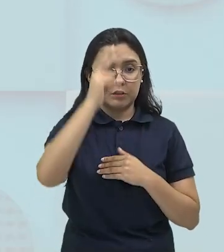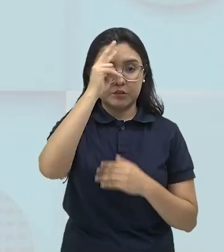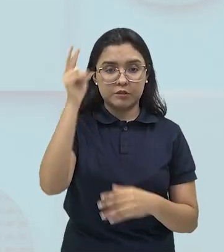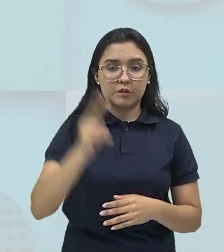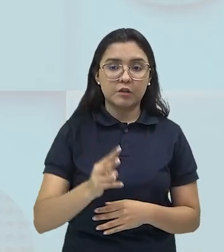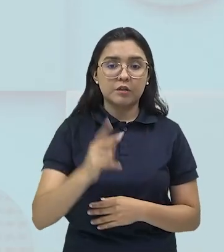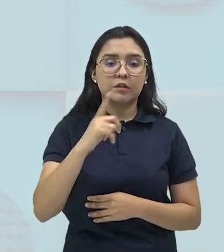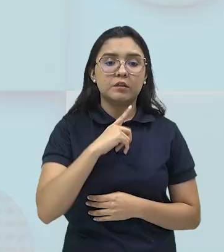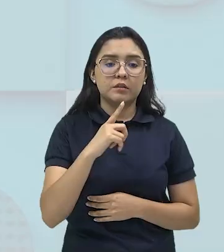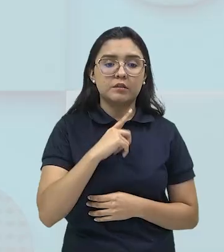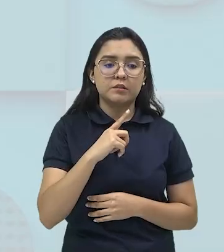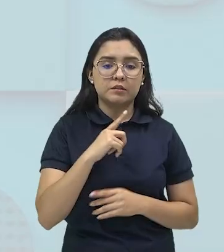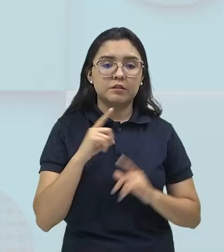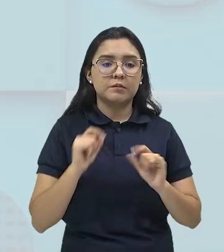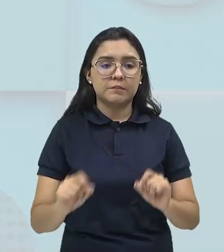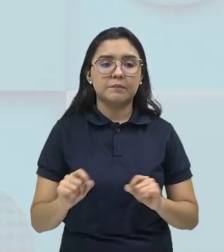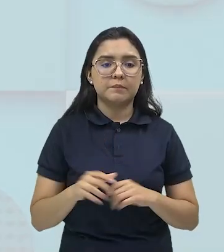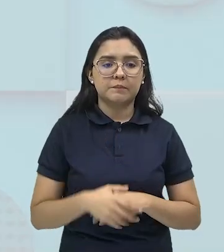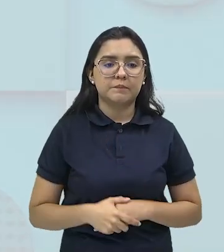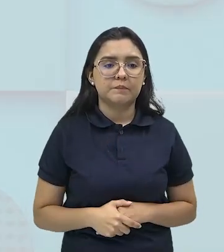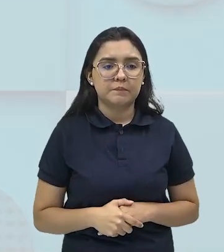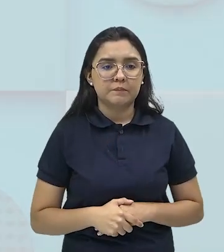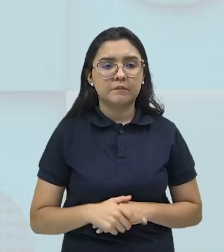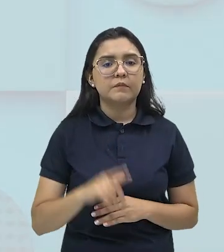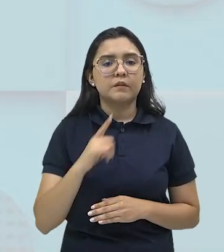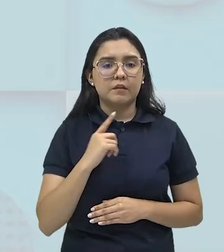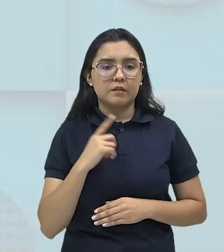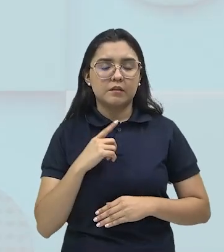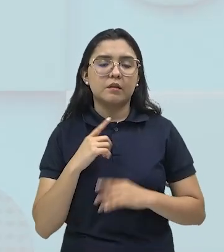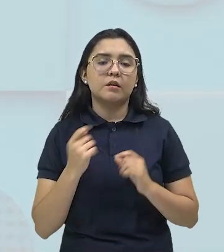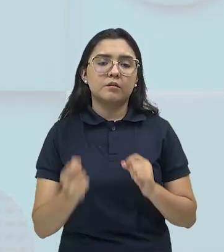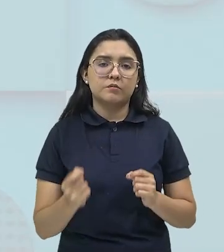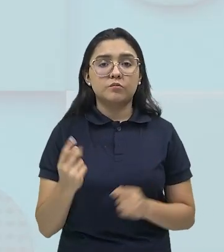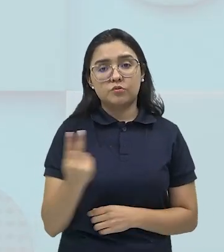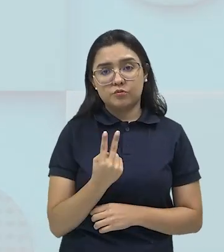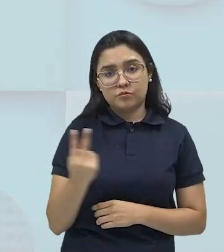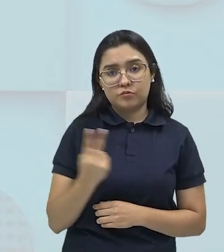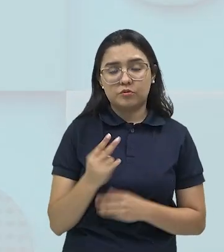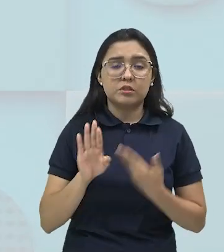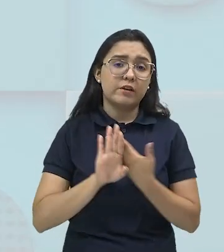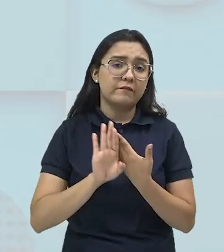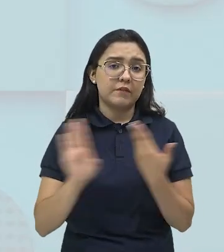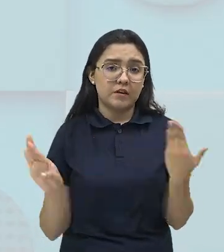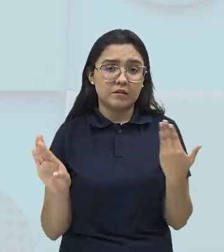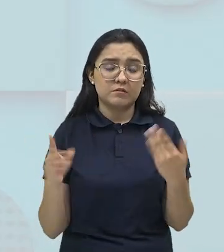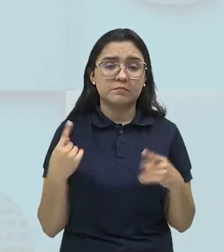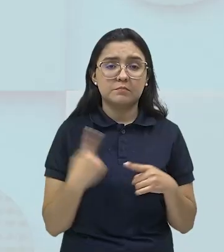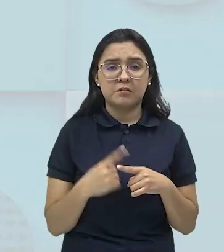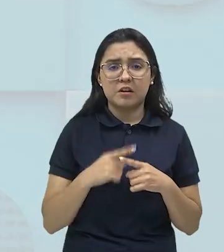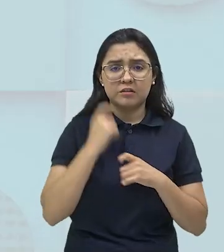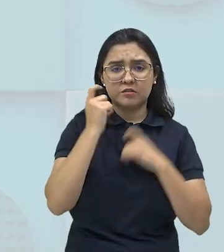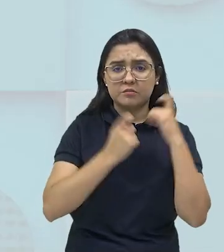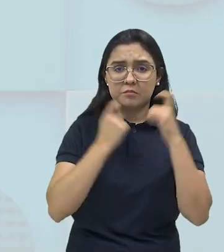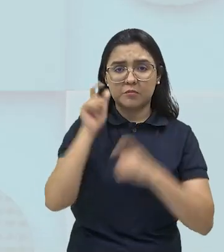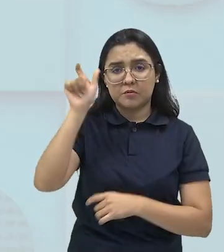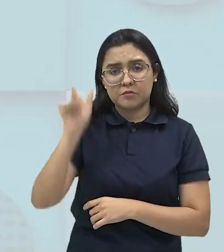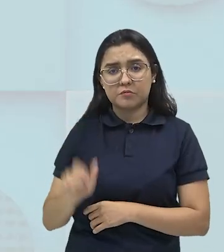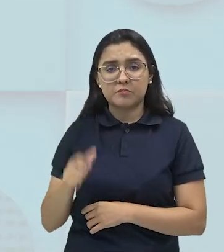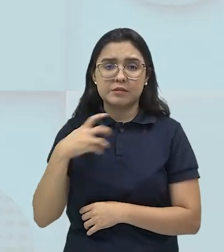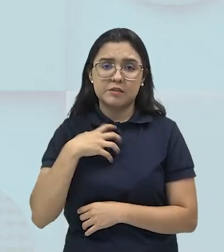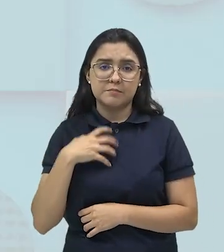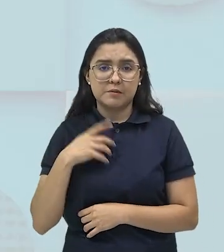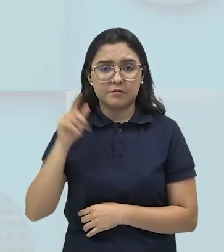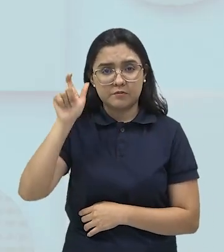ter um distanciamento emocional entre o casal, né? Porque ele não se importava com os sentimentos